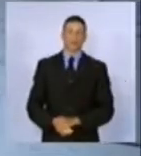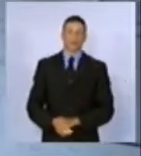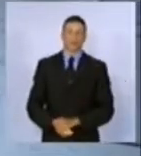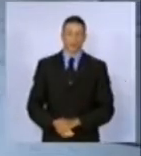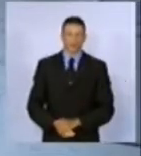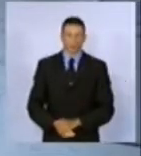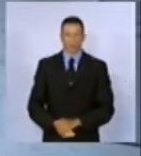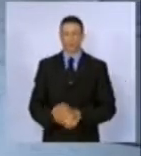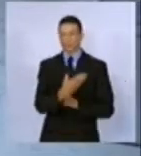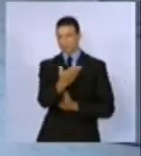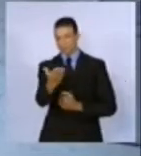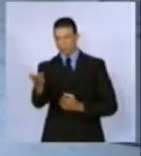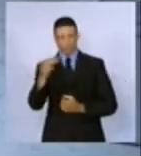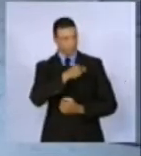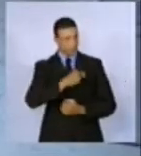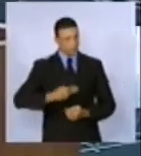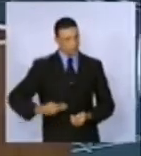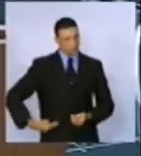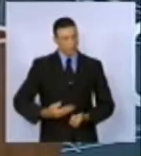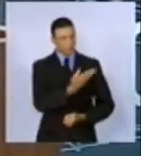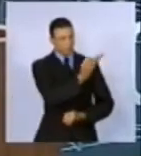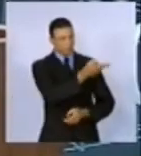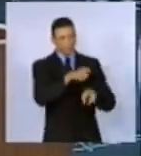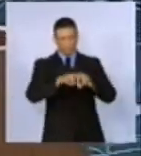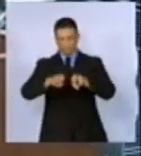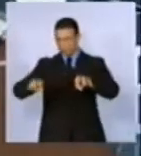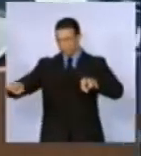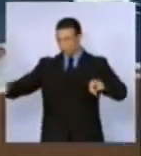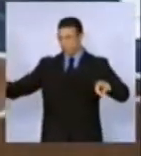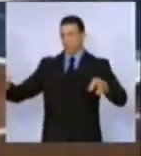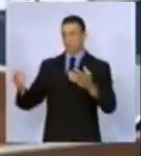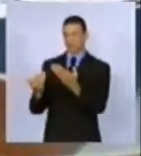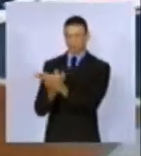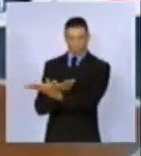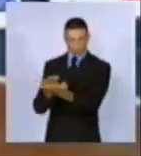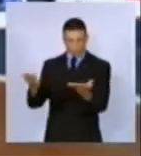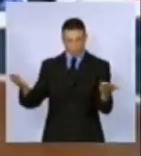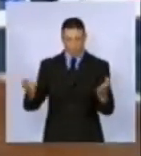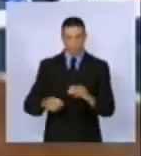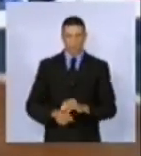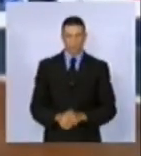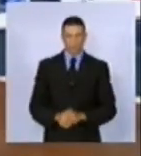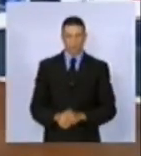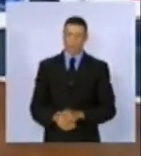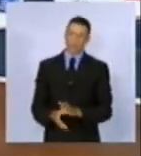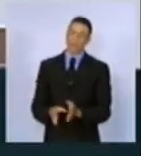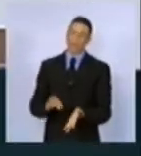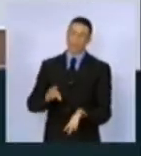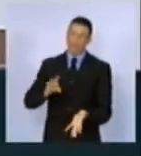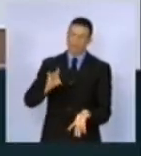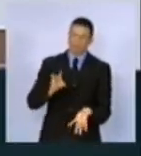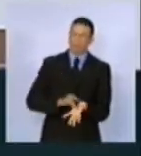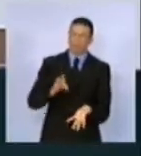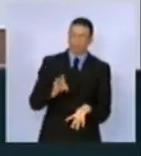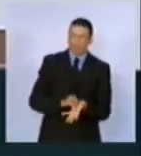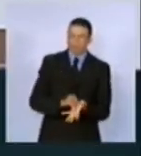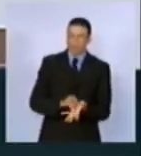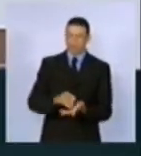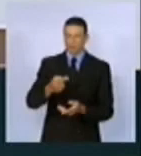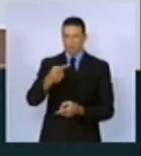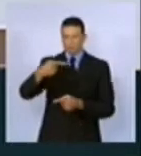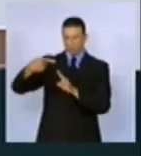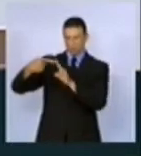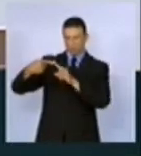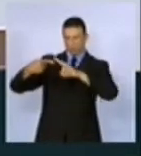Ministro ilustres representantes presentes é na verdade o um dos